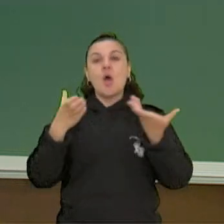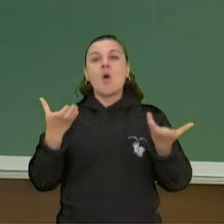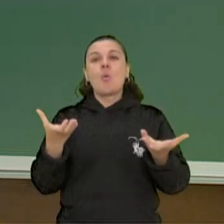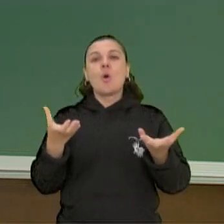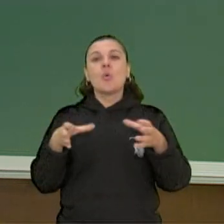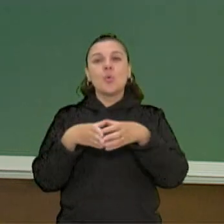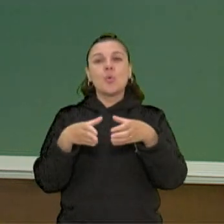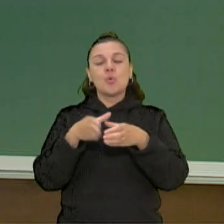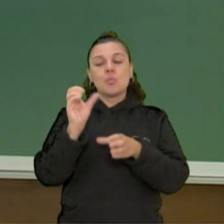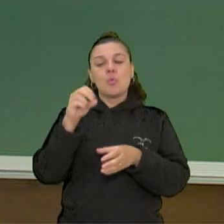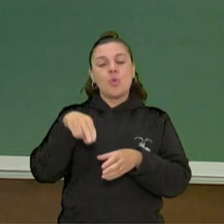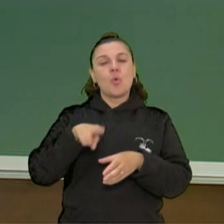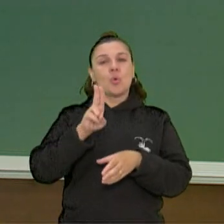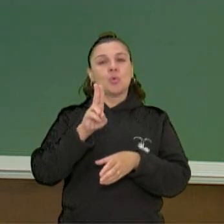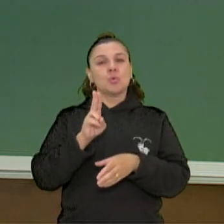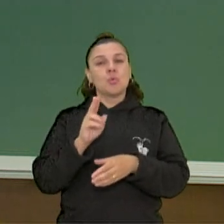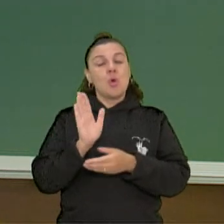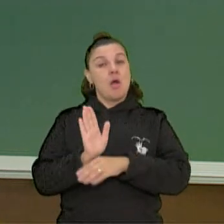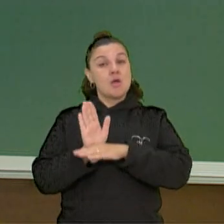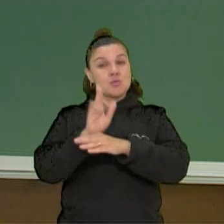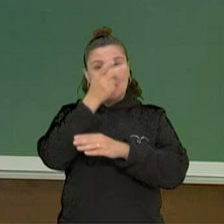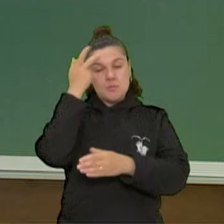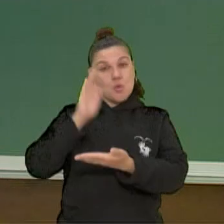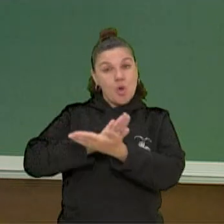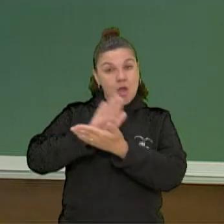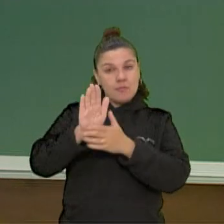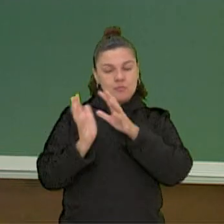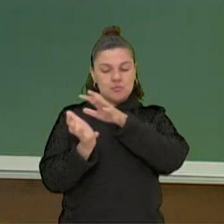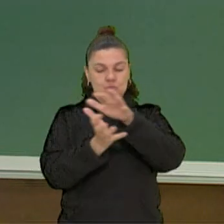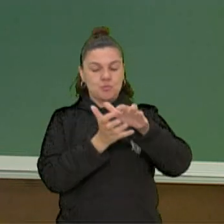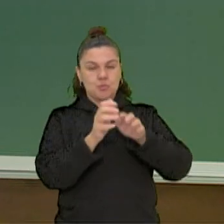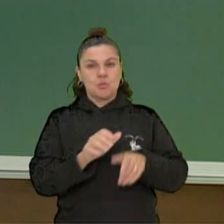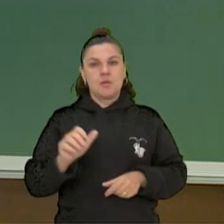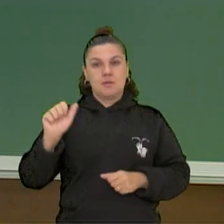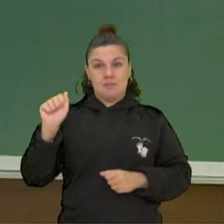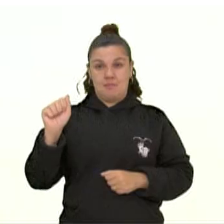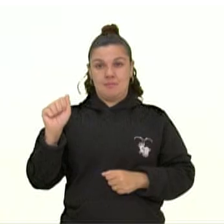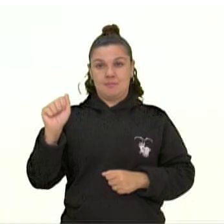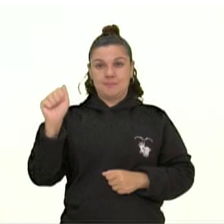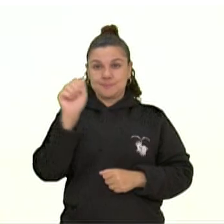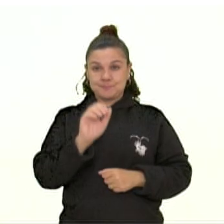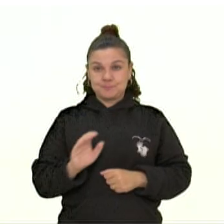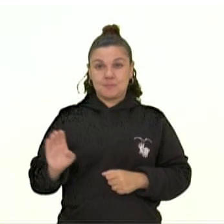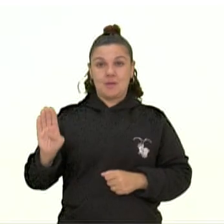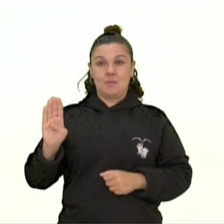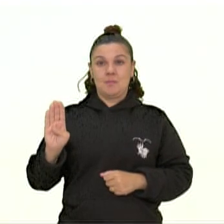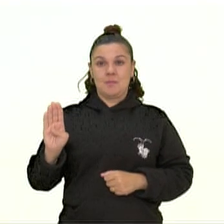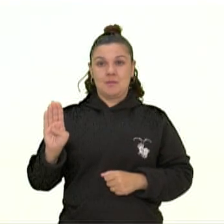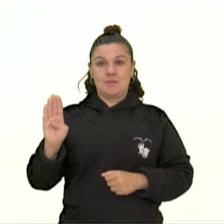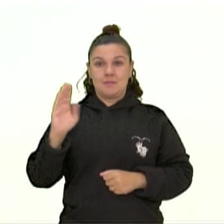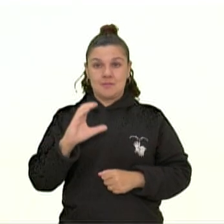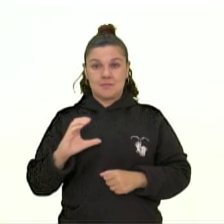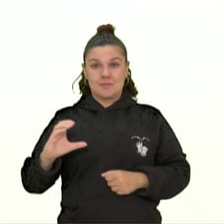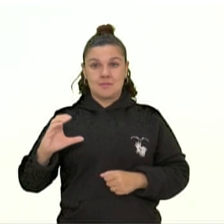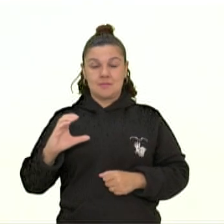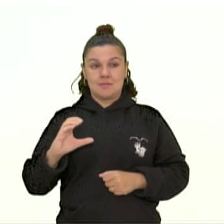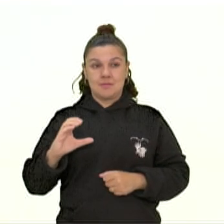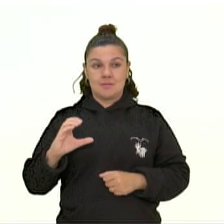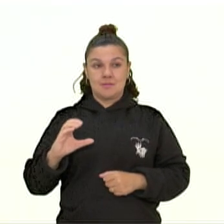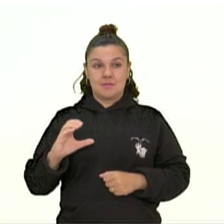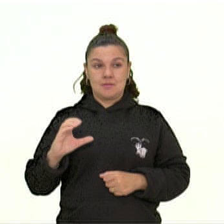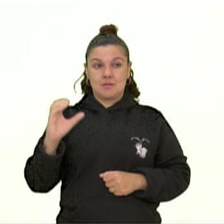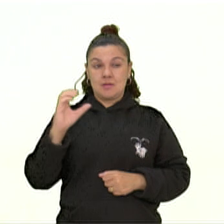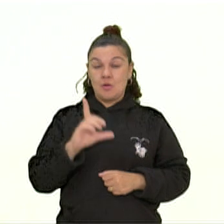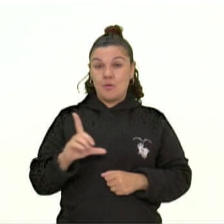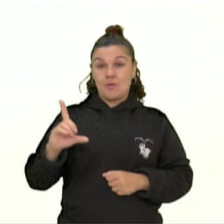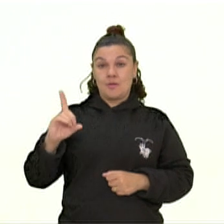das pessoas em situação de refúgio em todo o mundo. Letra A é a Acnur, letra B a ALCA, letra C a